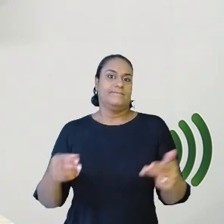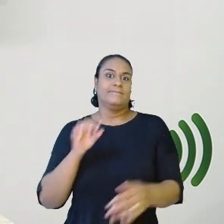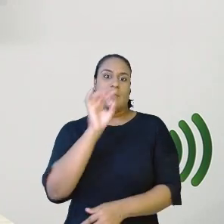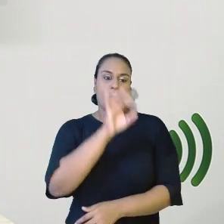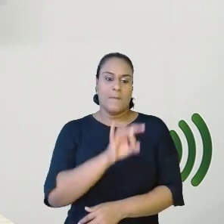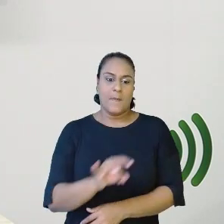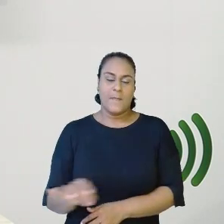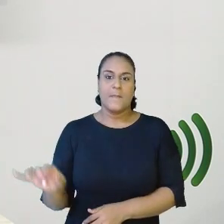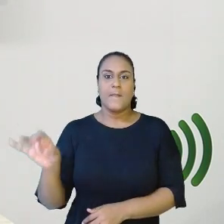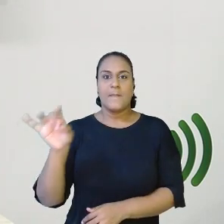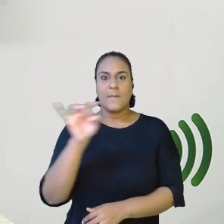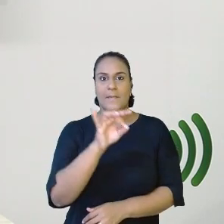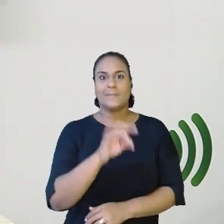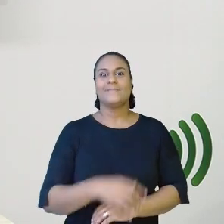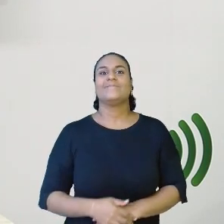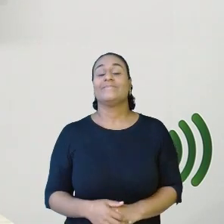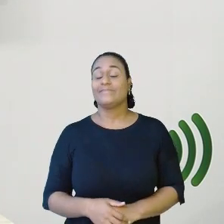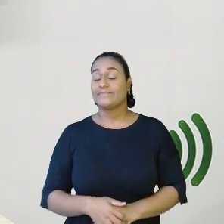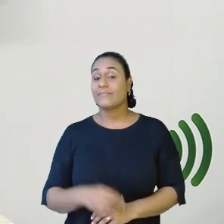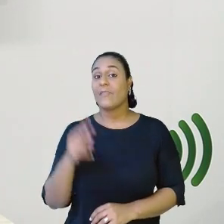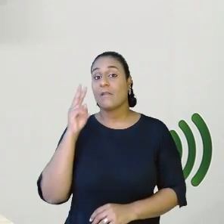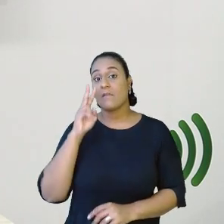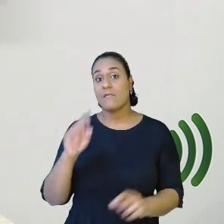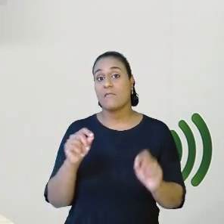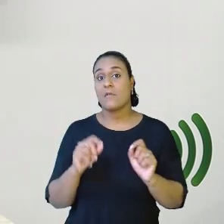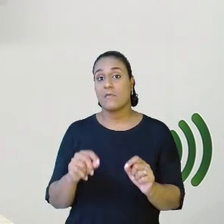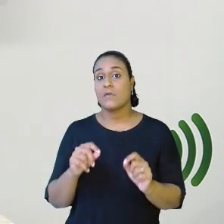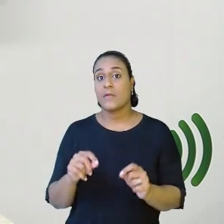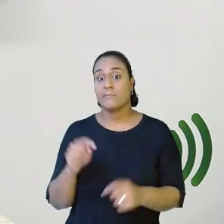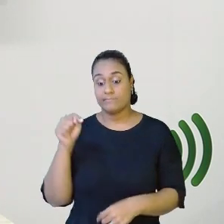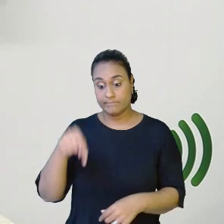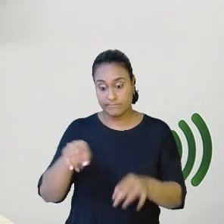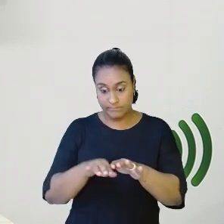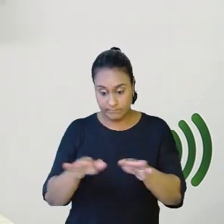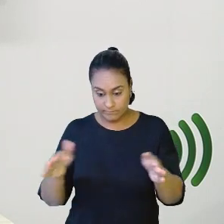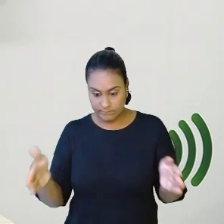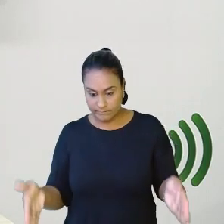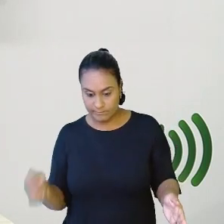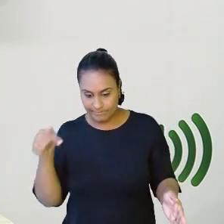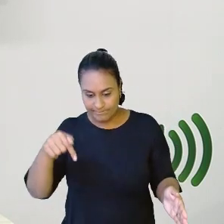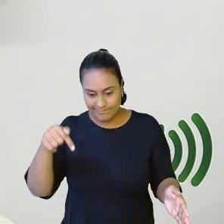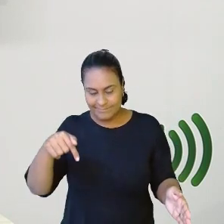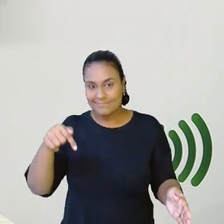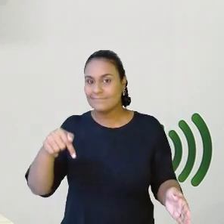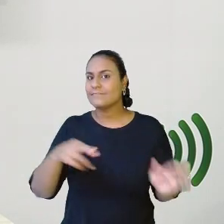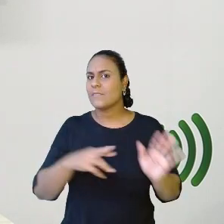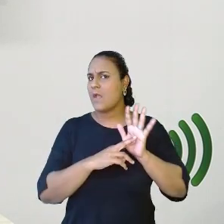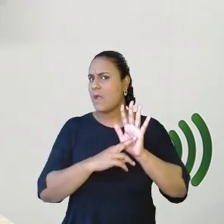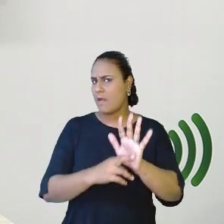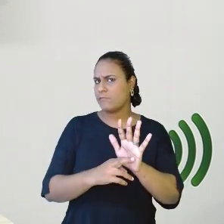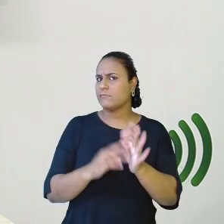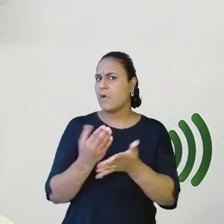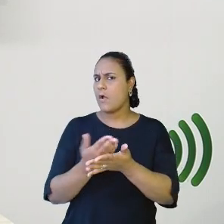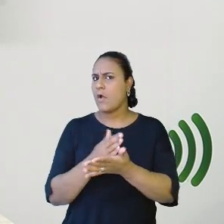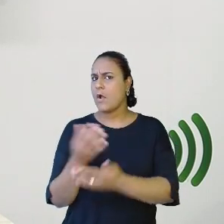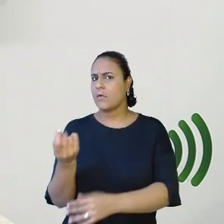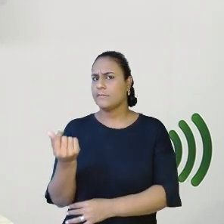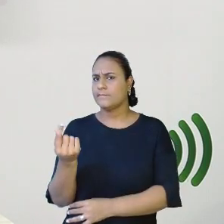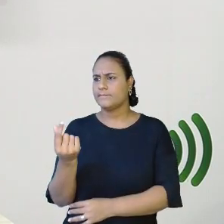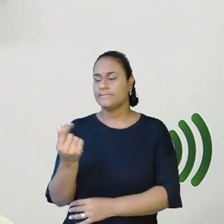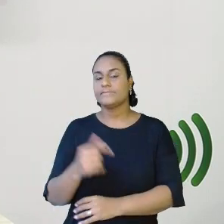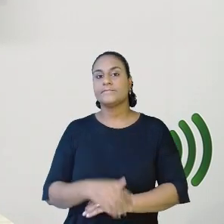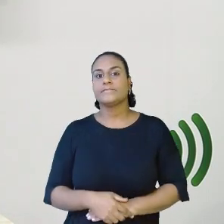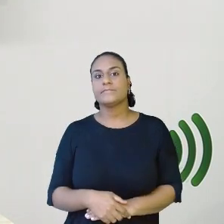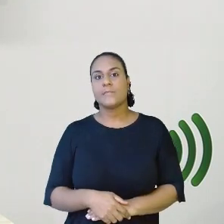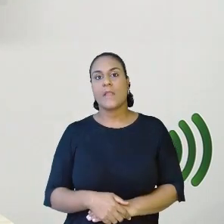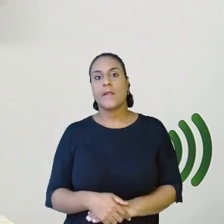mercadorias. E agora, nós vamos ver aqui na mesa algumas representações do nosso dinheiro. Então, vamos